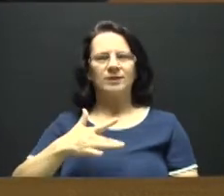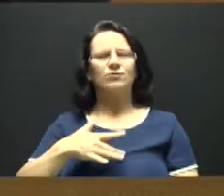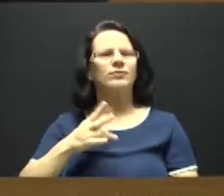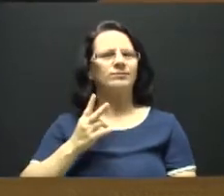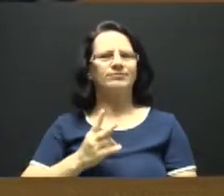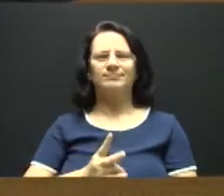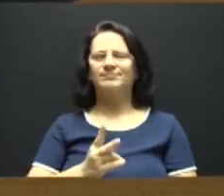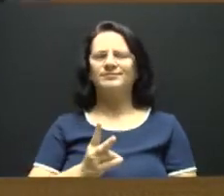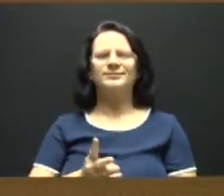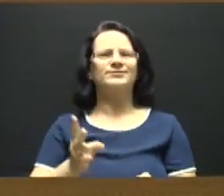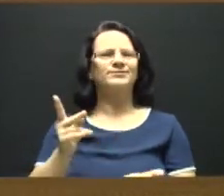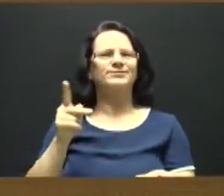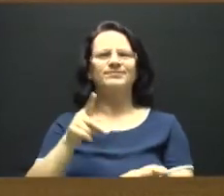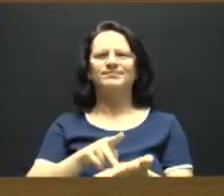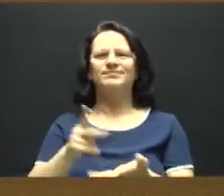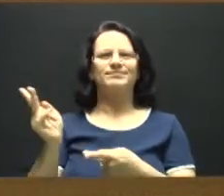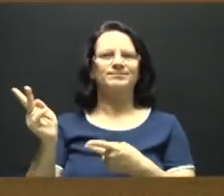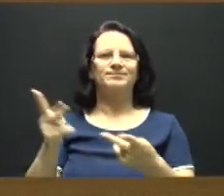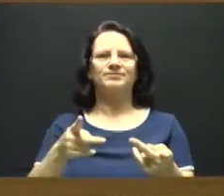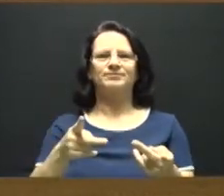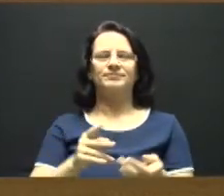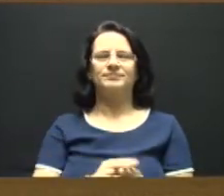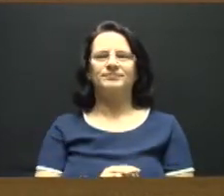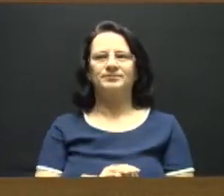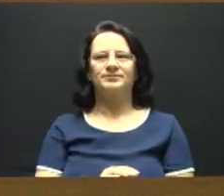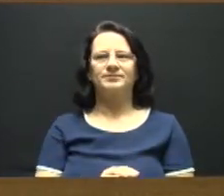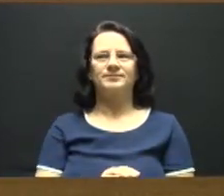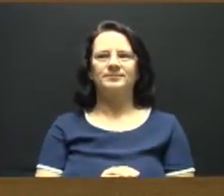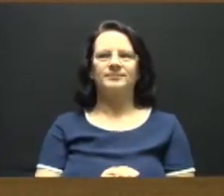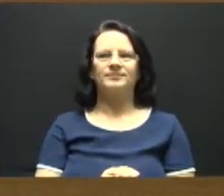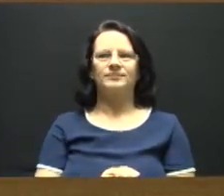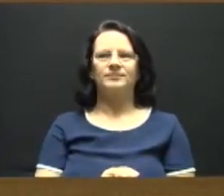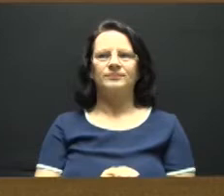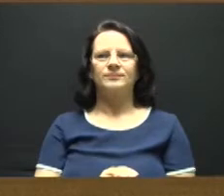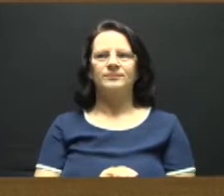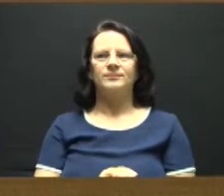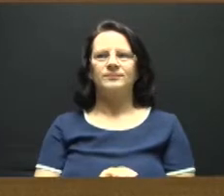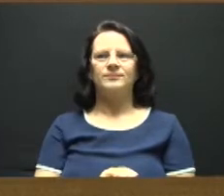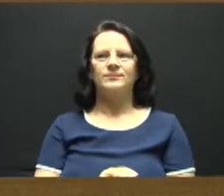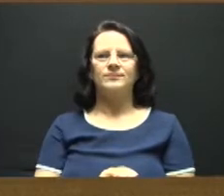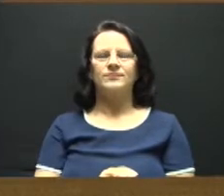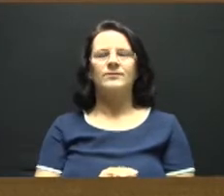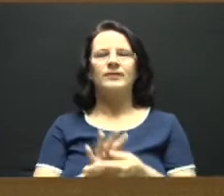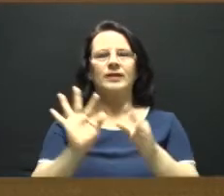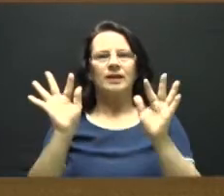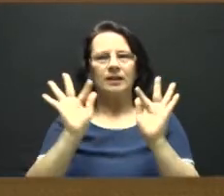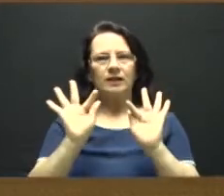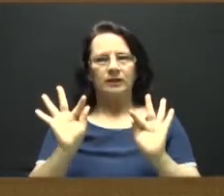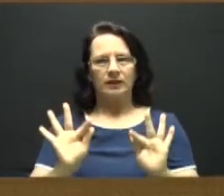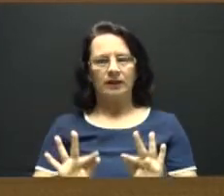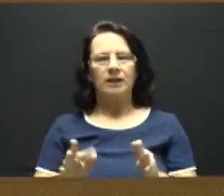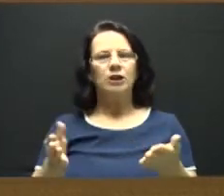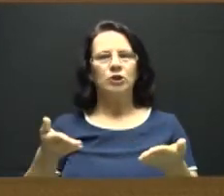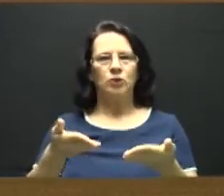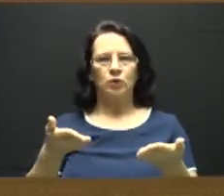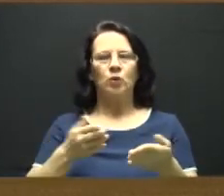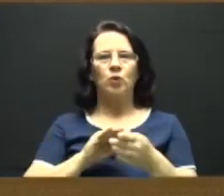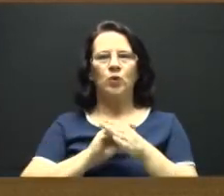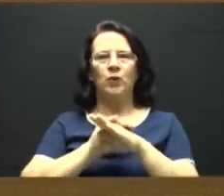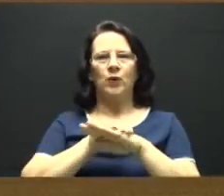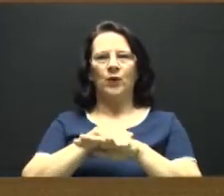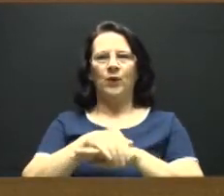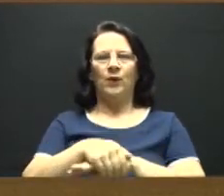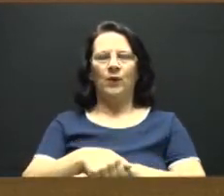é em regra não tem outra palavra né então eu estou feliz por estar participando nesta noite